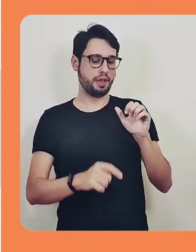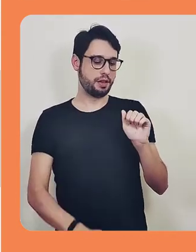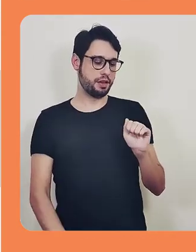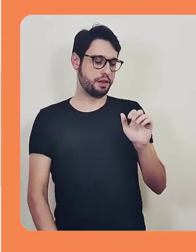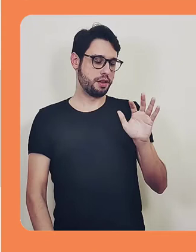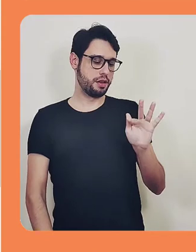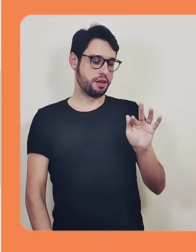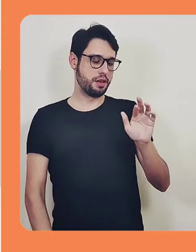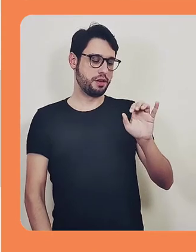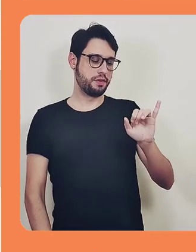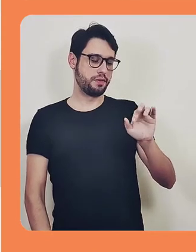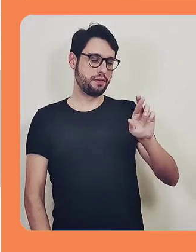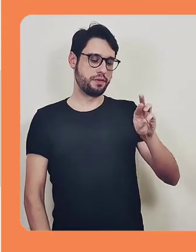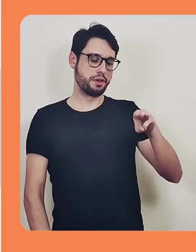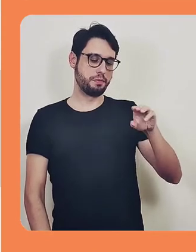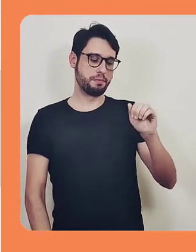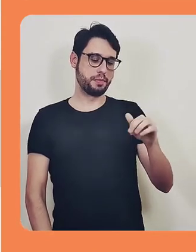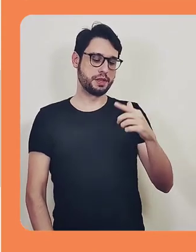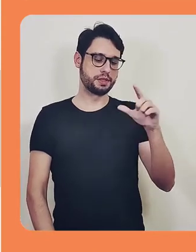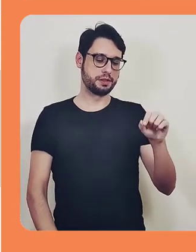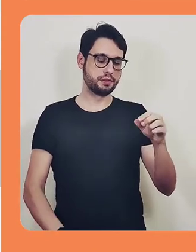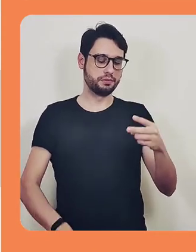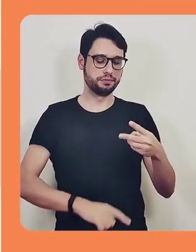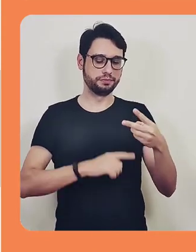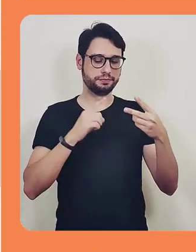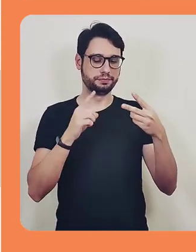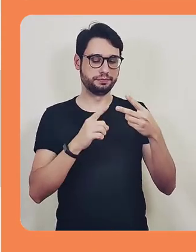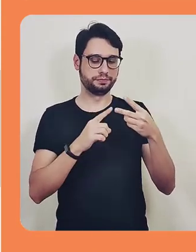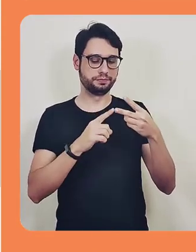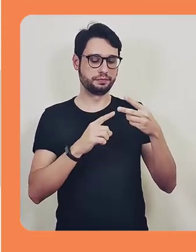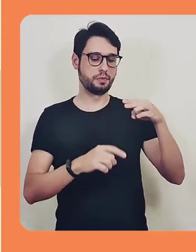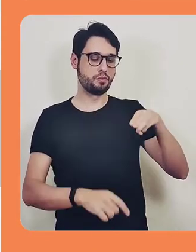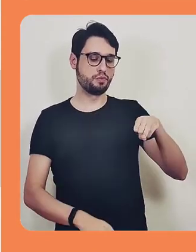questões. Então, nós temos a questão de